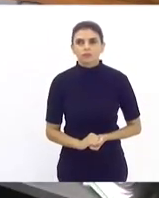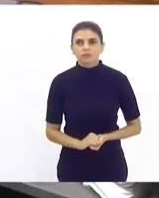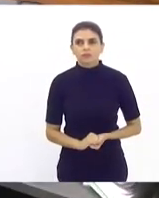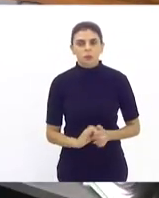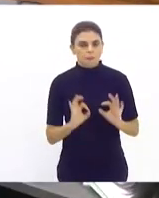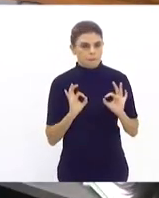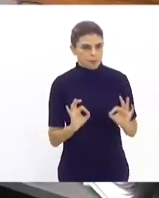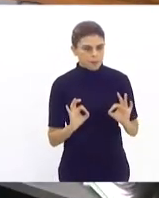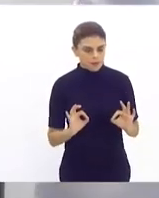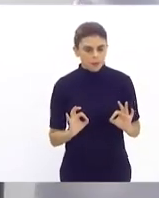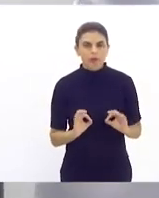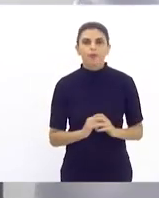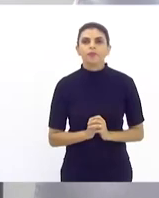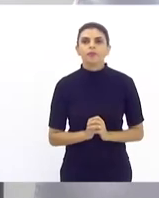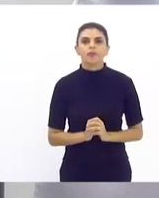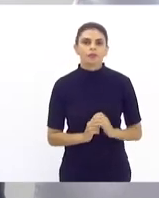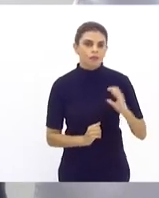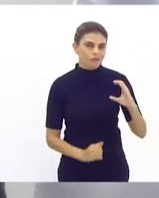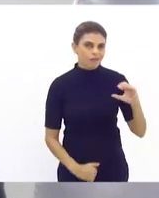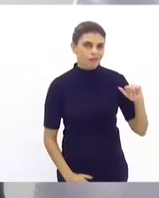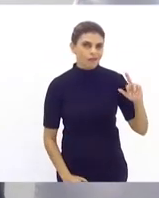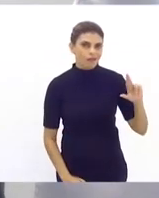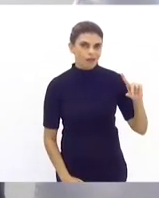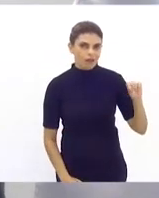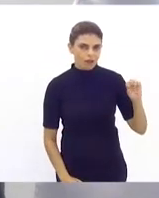Perfeito. Deputado Carlos Mink.